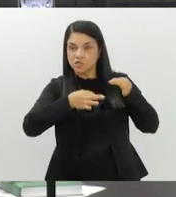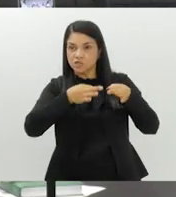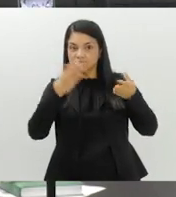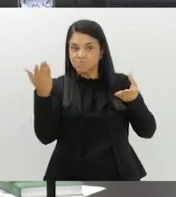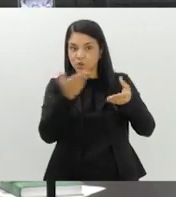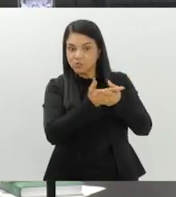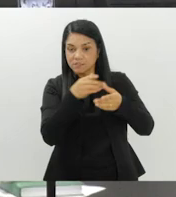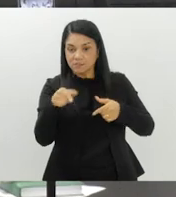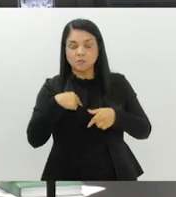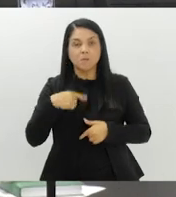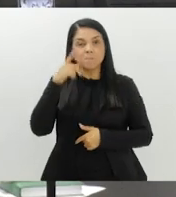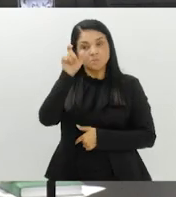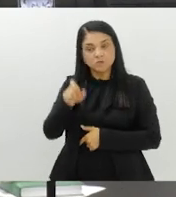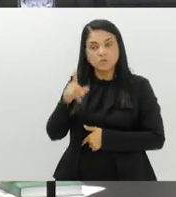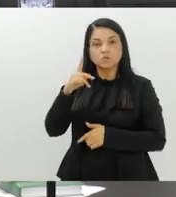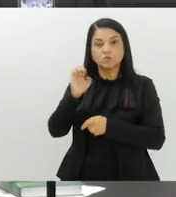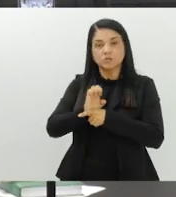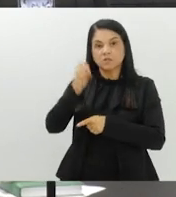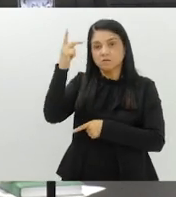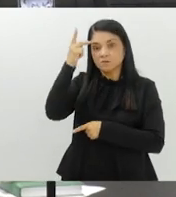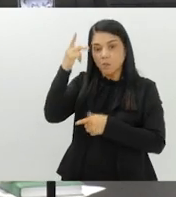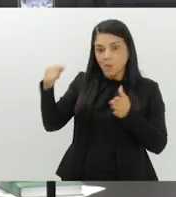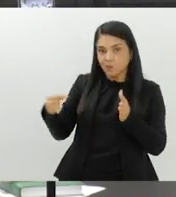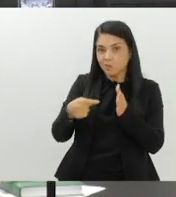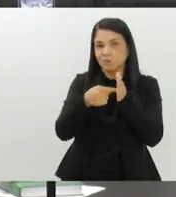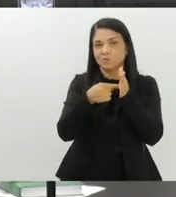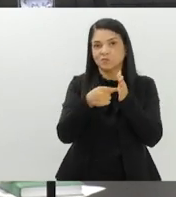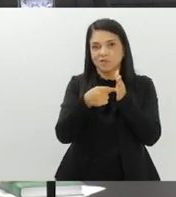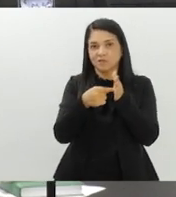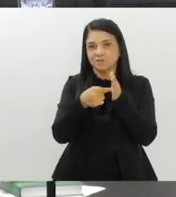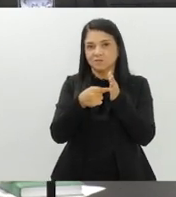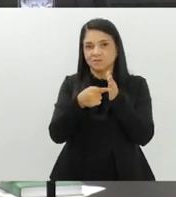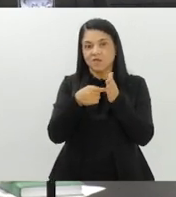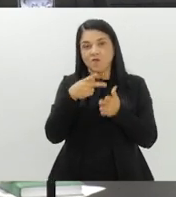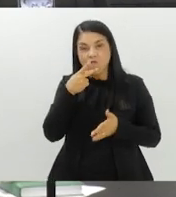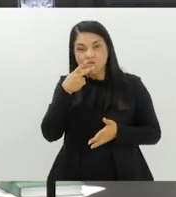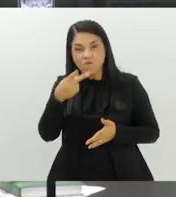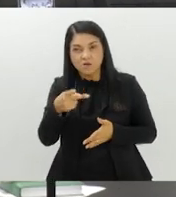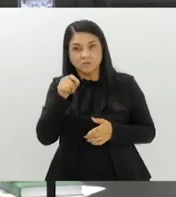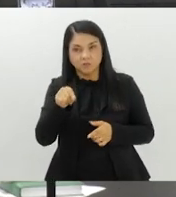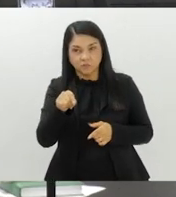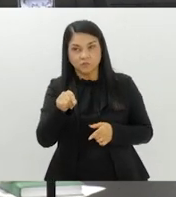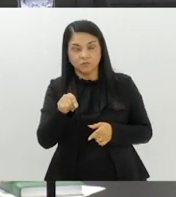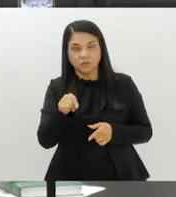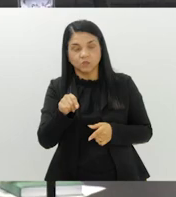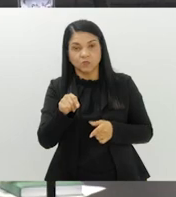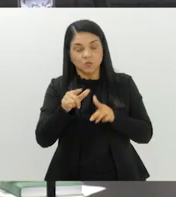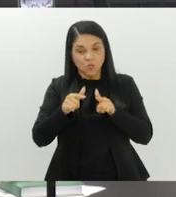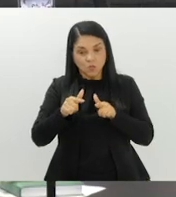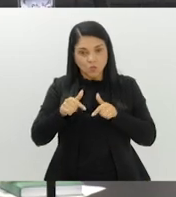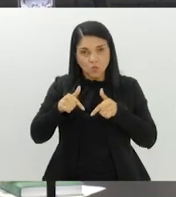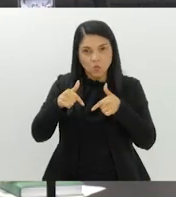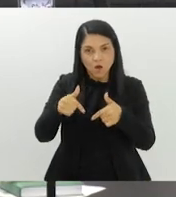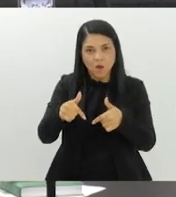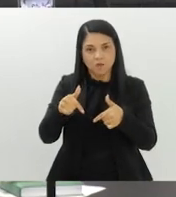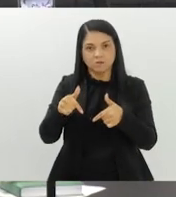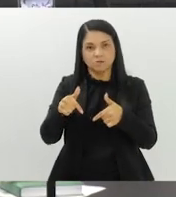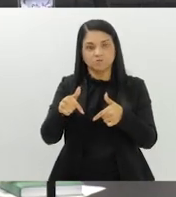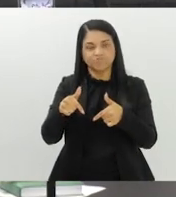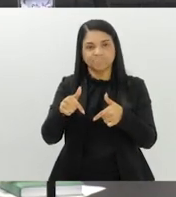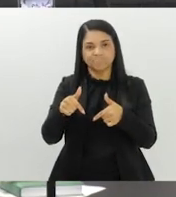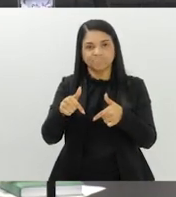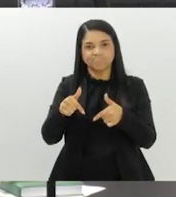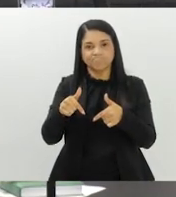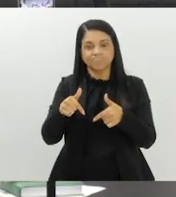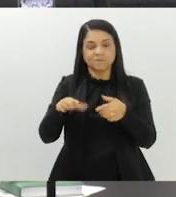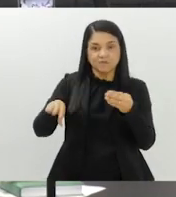estado de São Paulo, né, denunciada, e dizendo lá que isso, o ato, né, ilícito, fazia parte